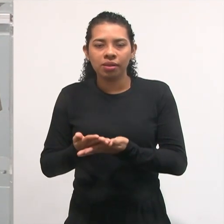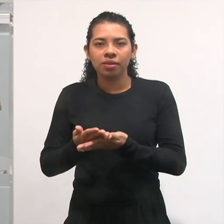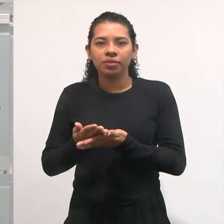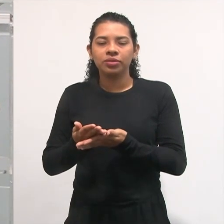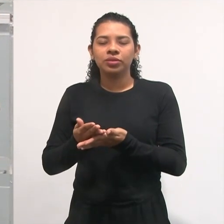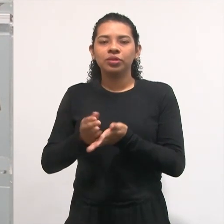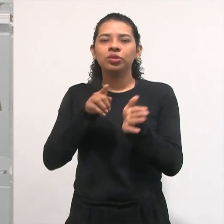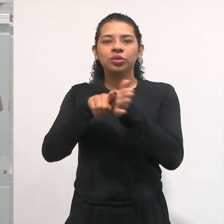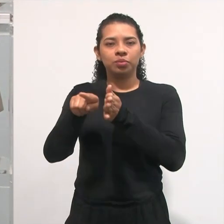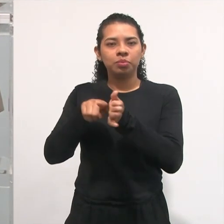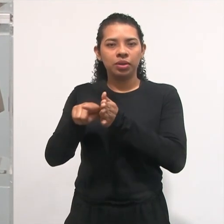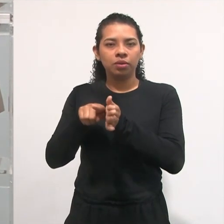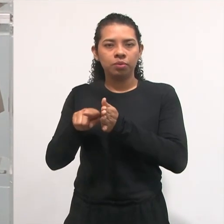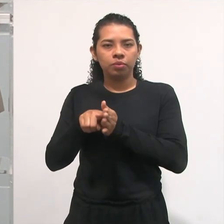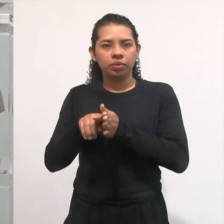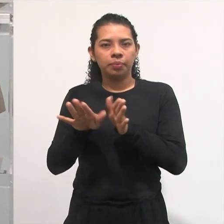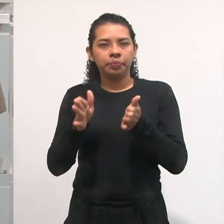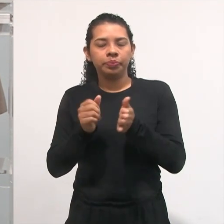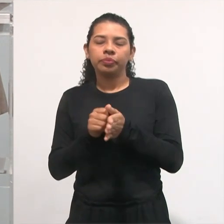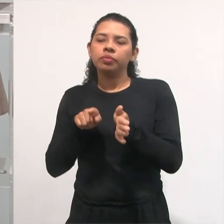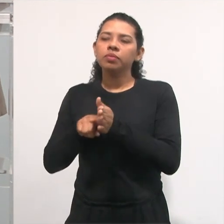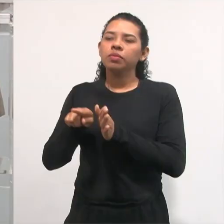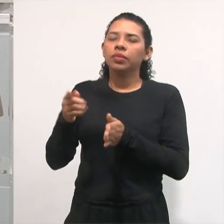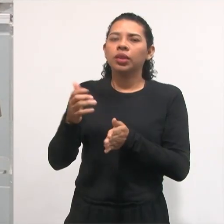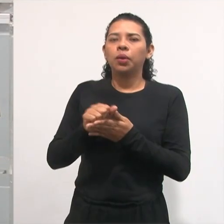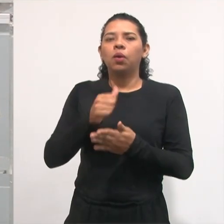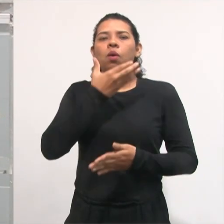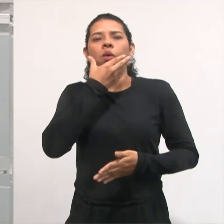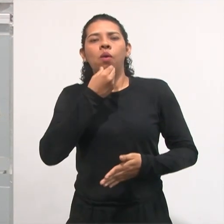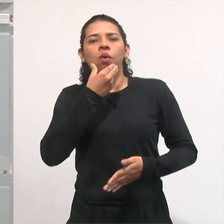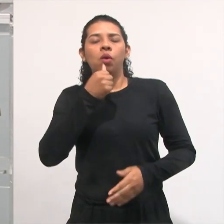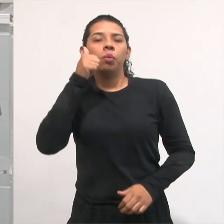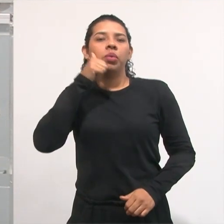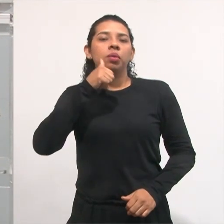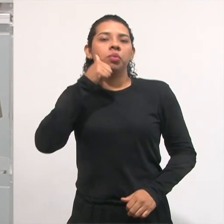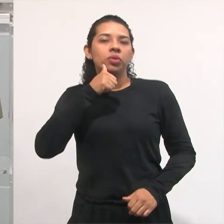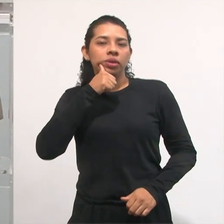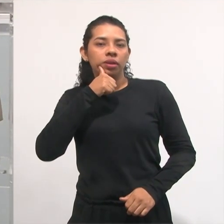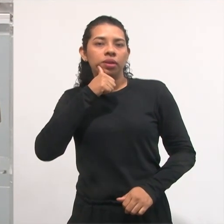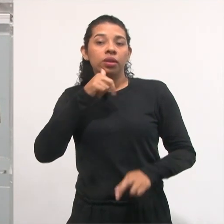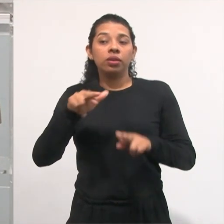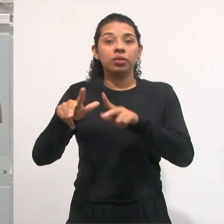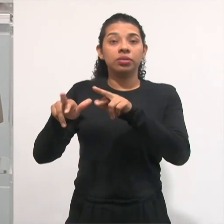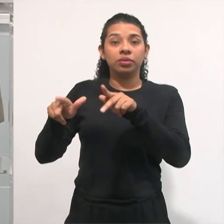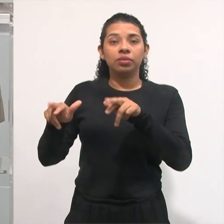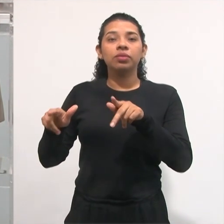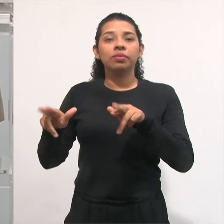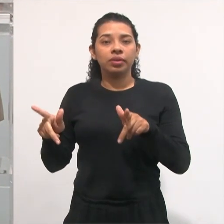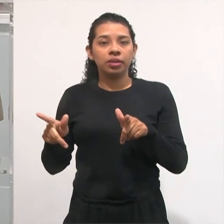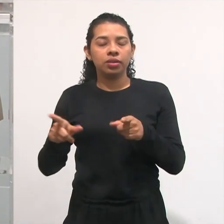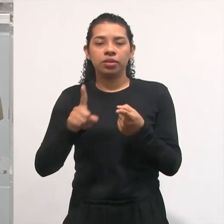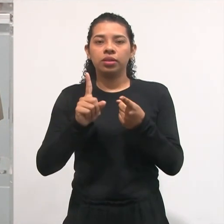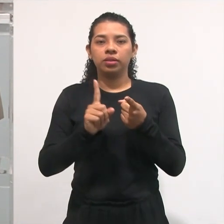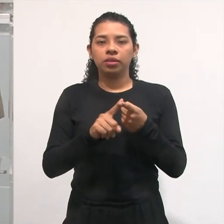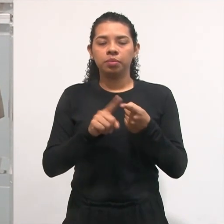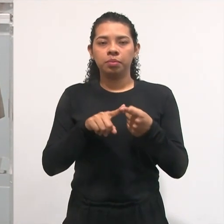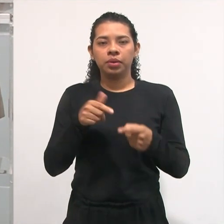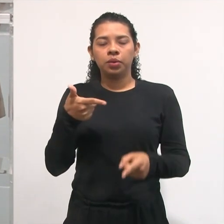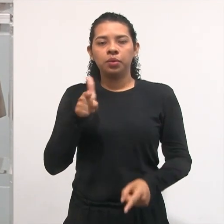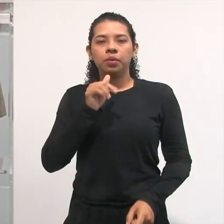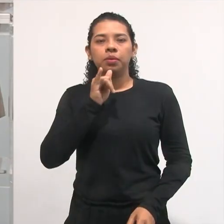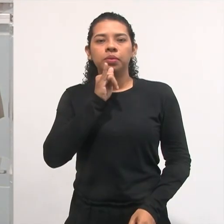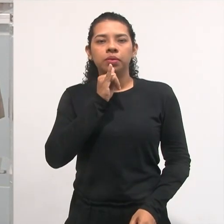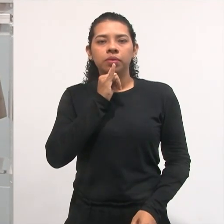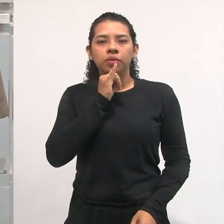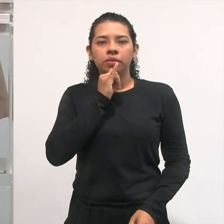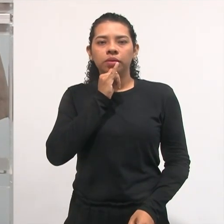ele era do sexo masculino ou era do sexo feminino? Então, masculino é uma variável, sexo feminino é outra variável. Perfeito? O